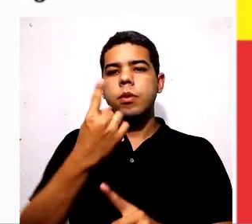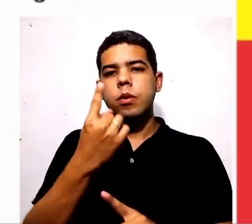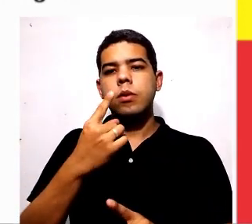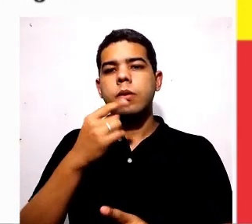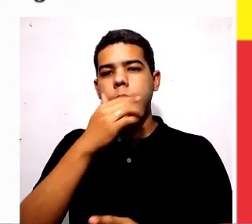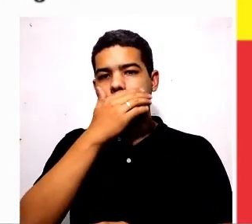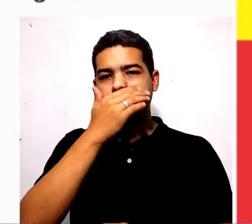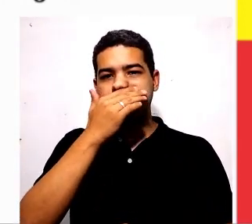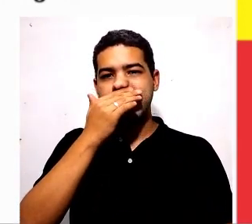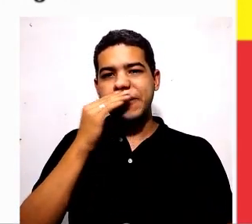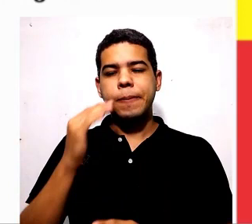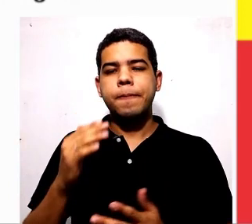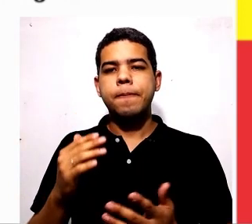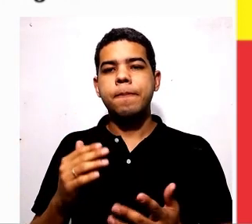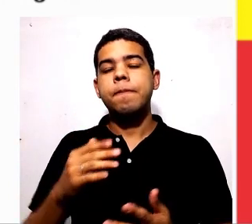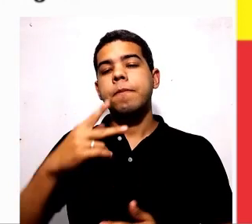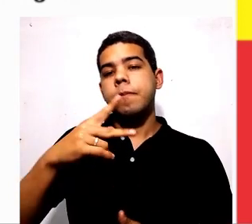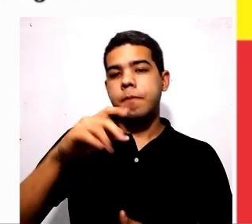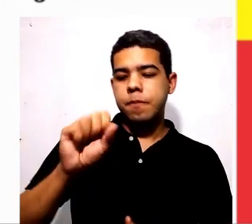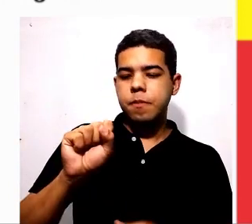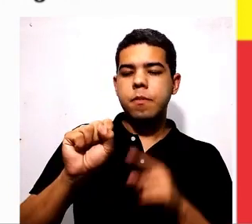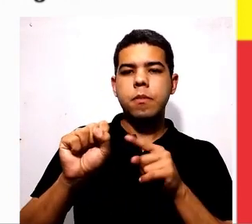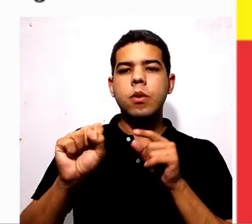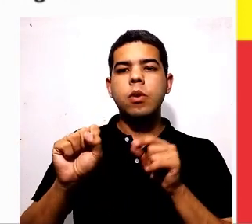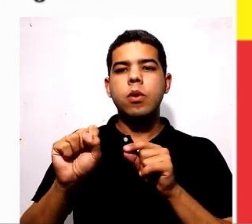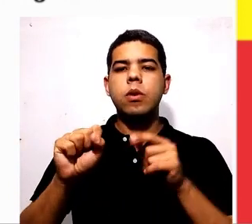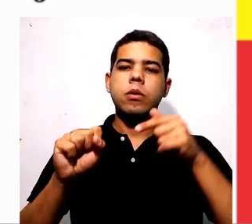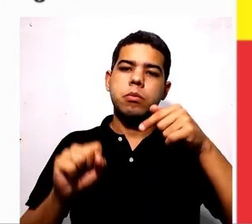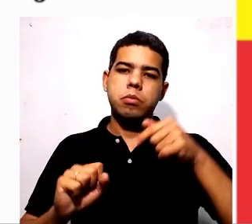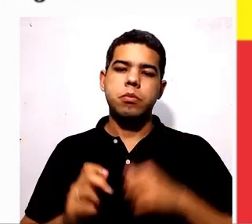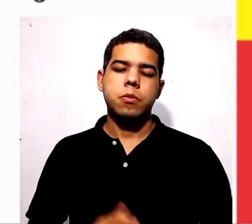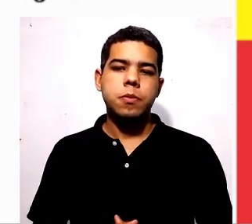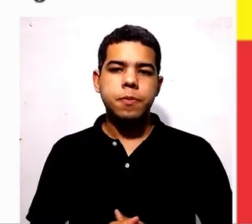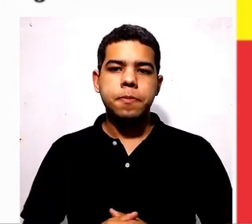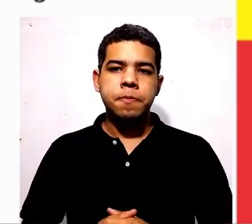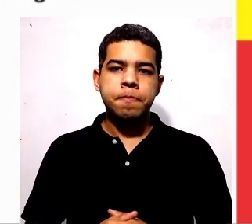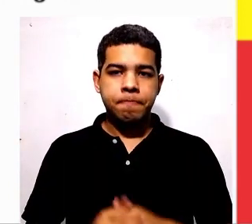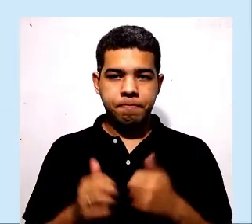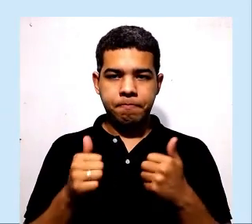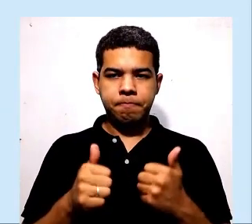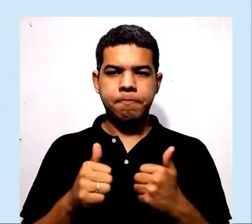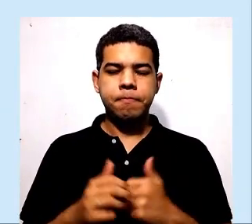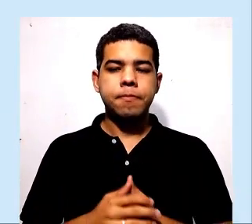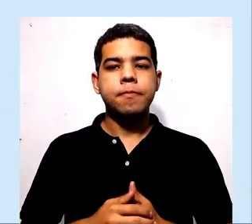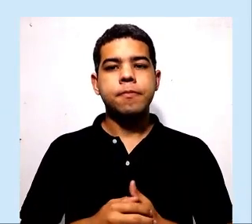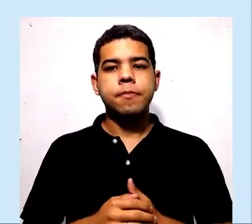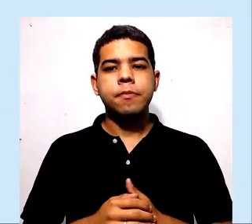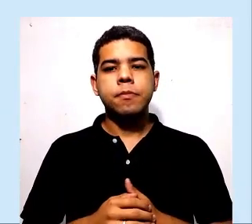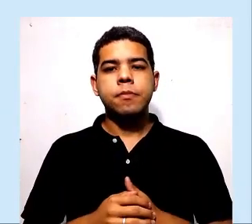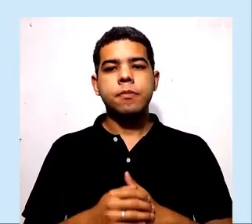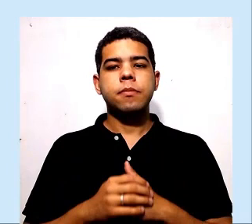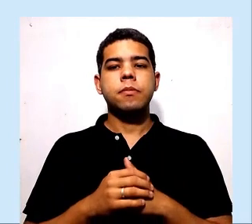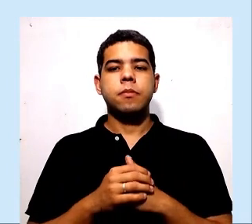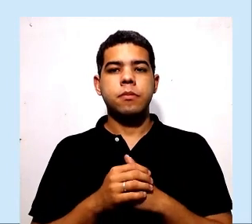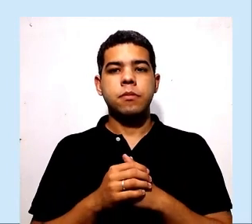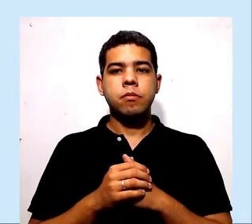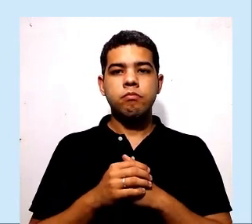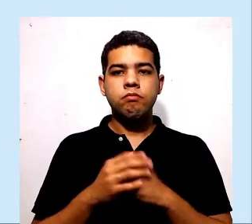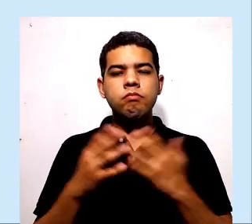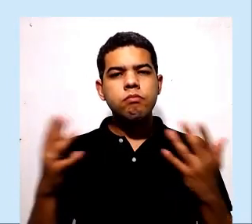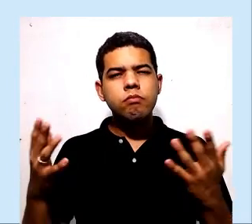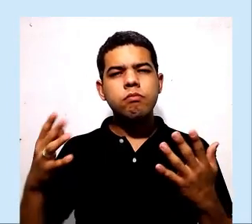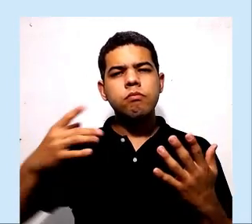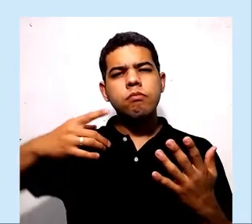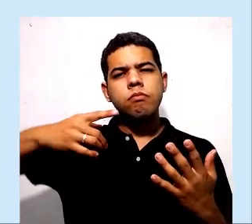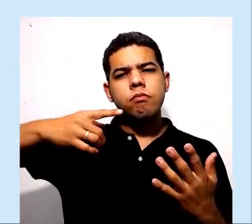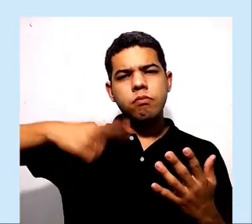P7. Nesse caso, o P8 vai ser 7. Beleza? Então, veja que para